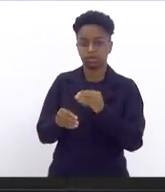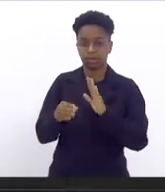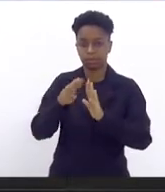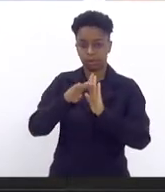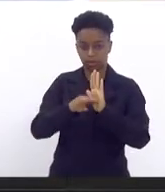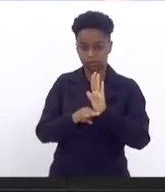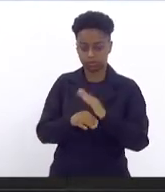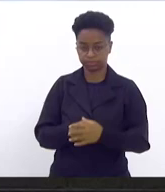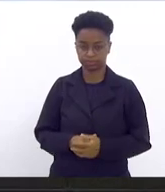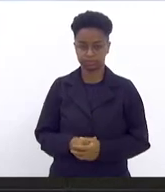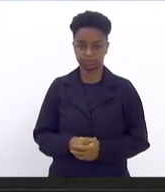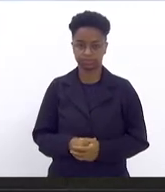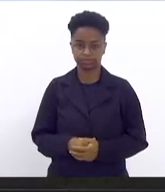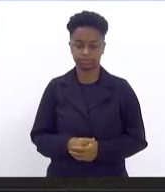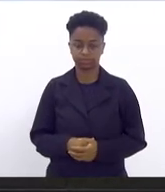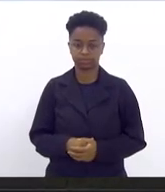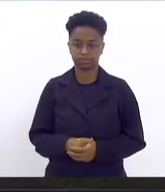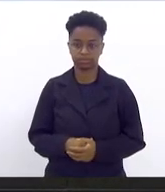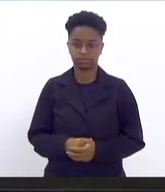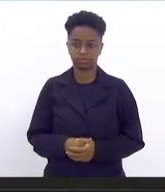deputada Célia.